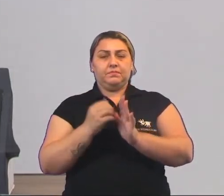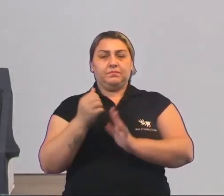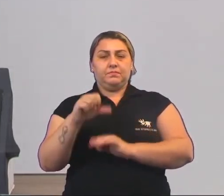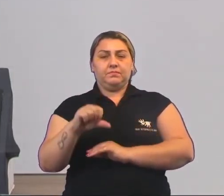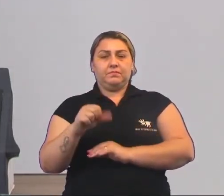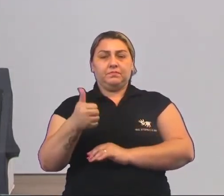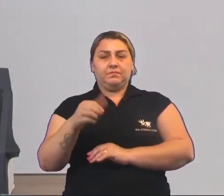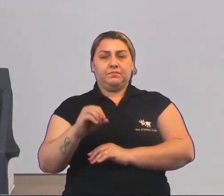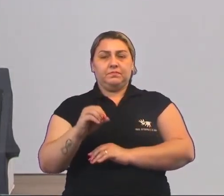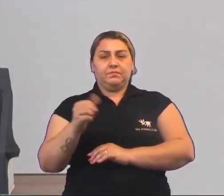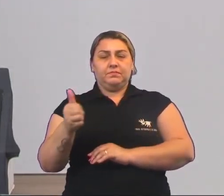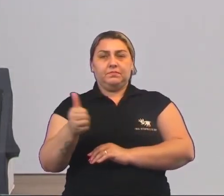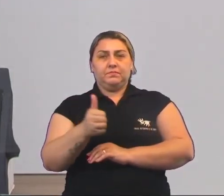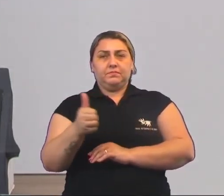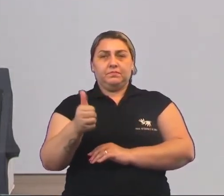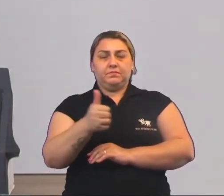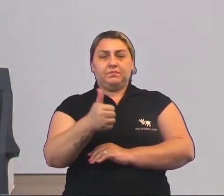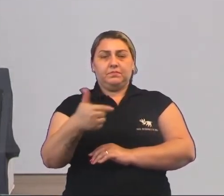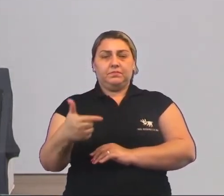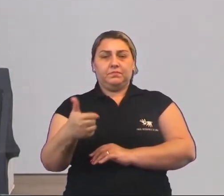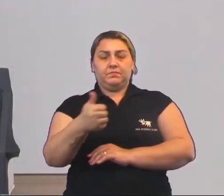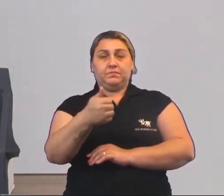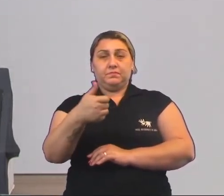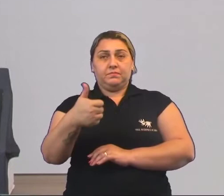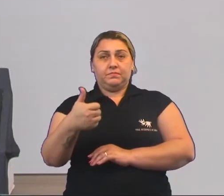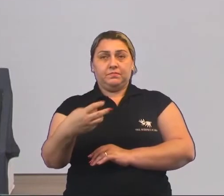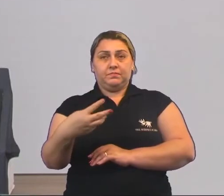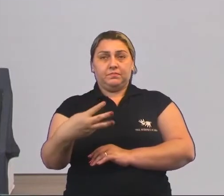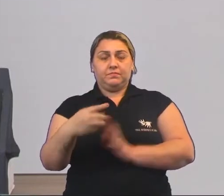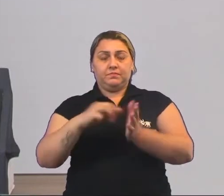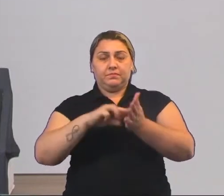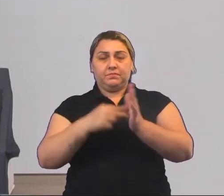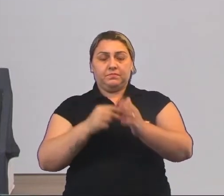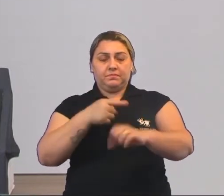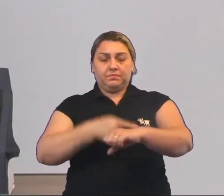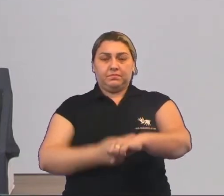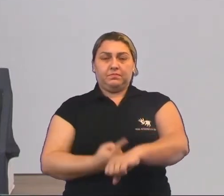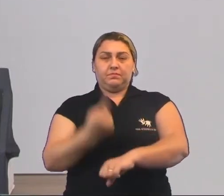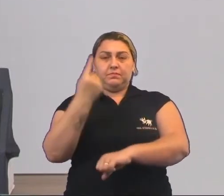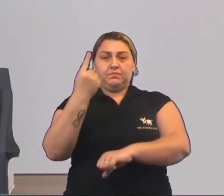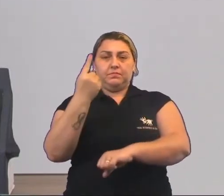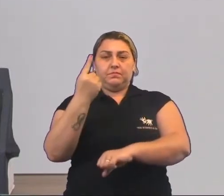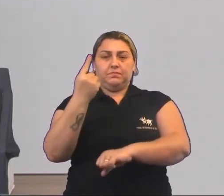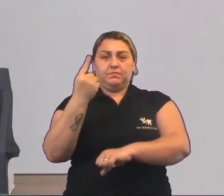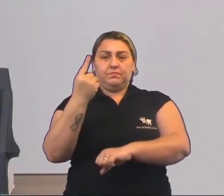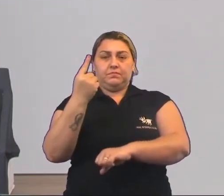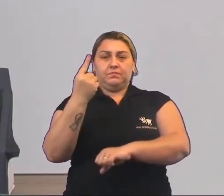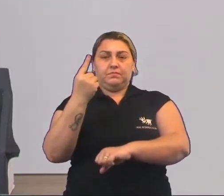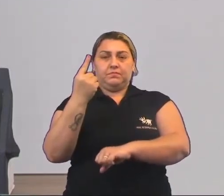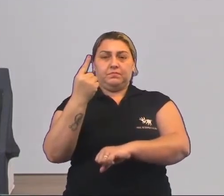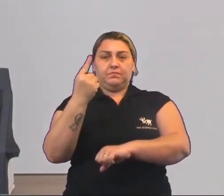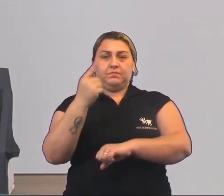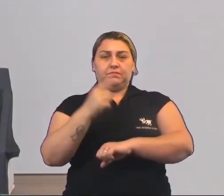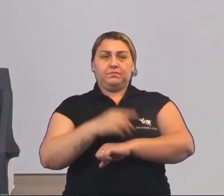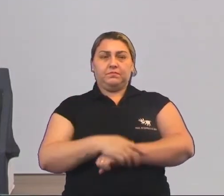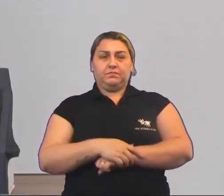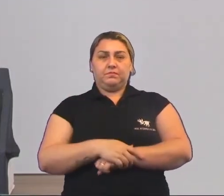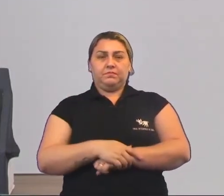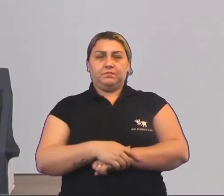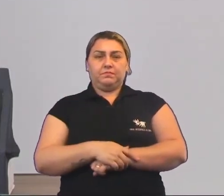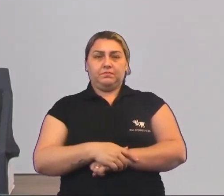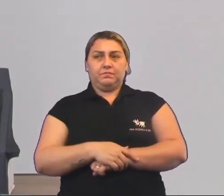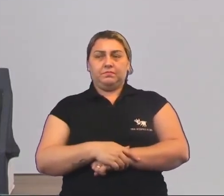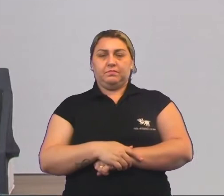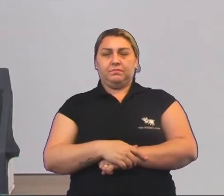então 9, 10, 11, 12, 13. Às 13 horas ela vai precisar